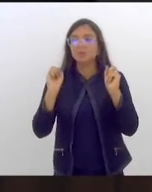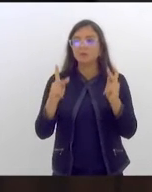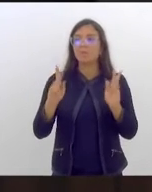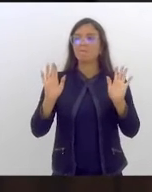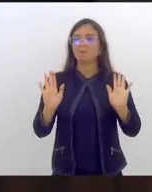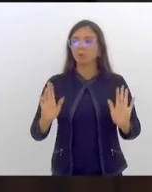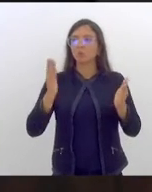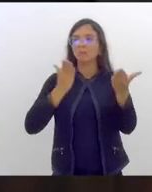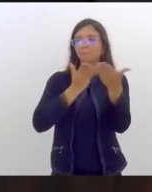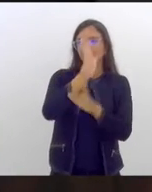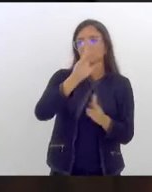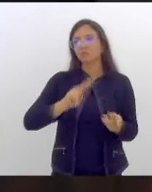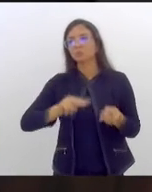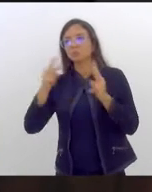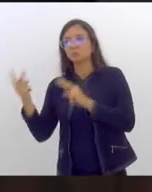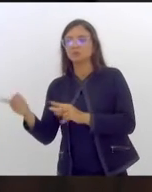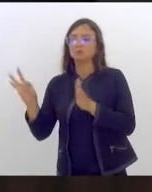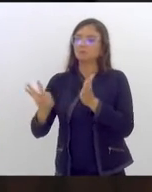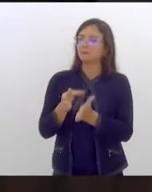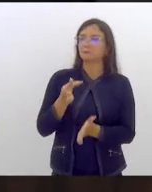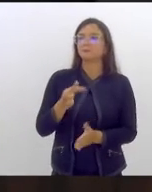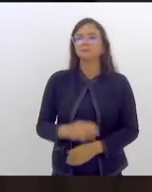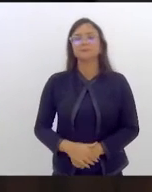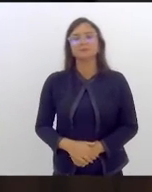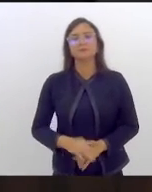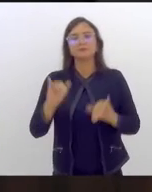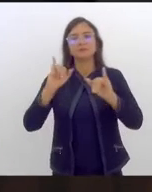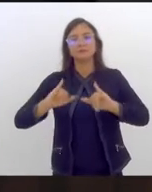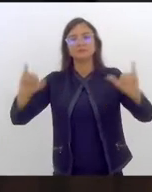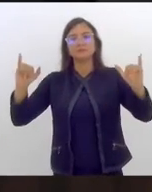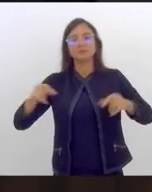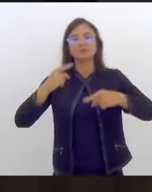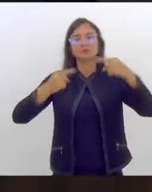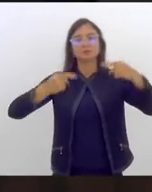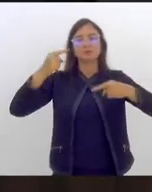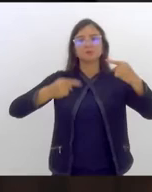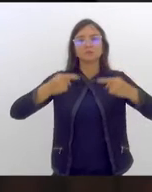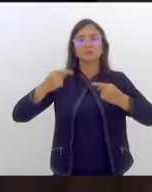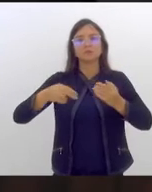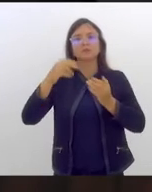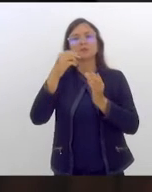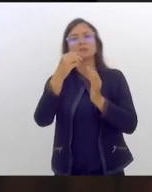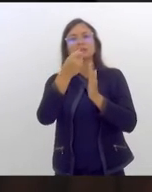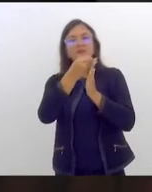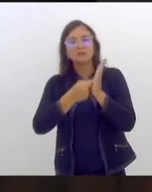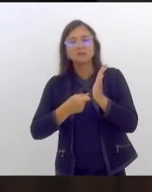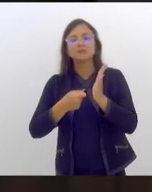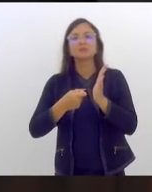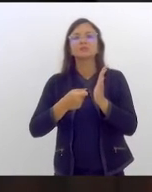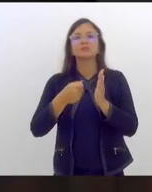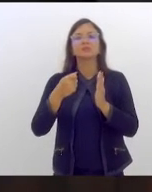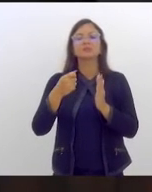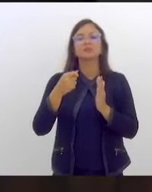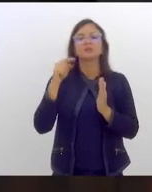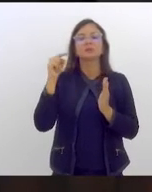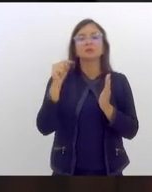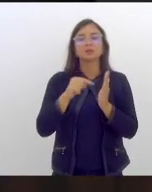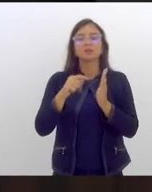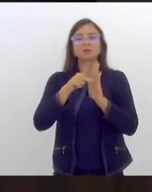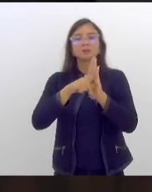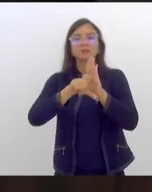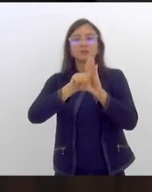aprovado vai autógrafo anuncio em discussão redação do vencido projeto de lei número